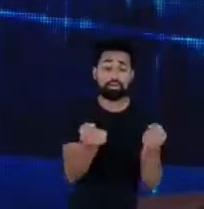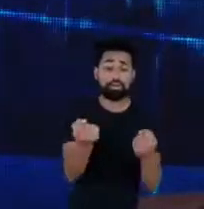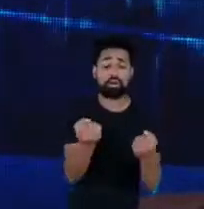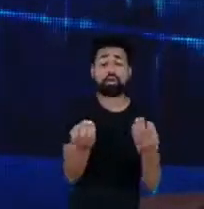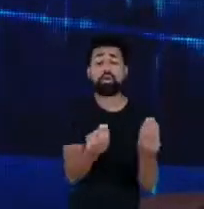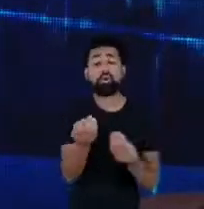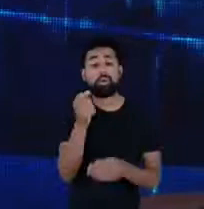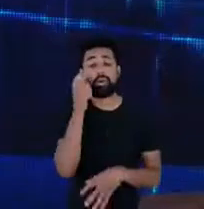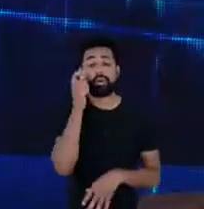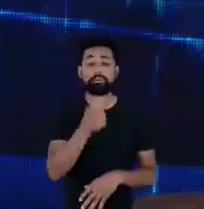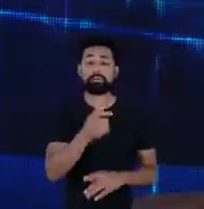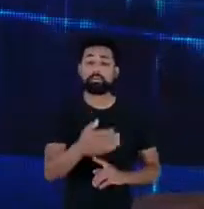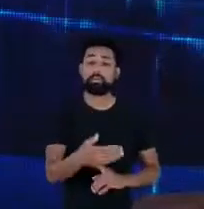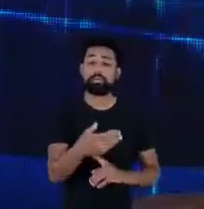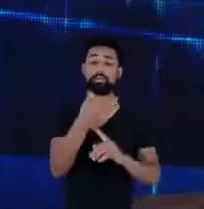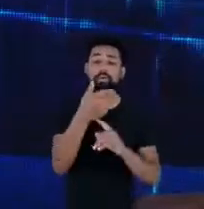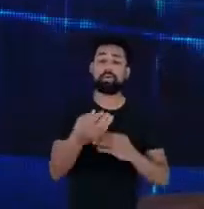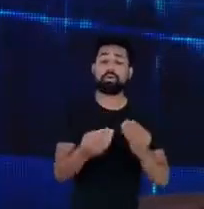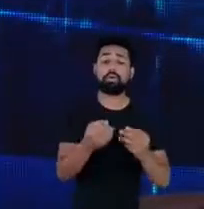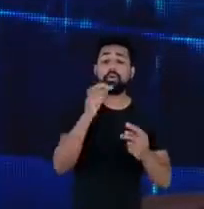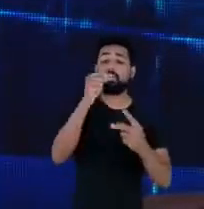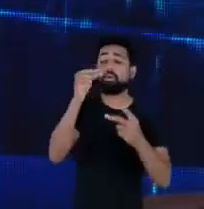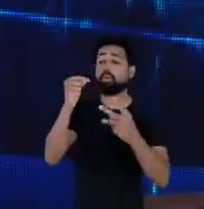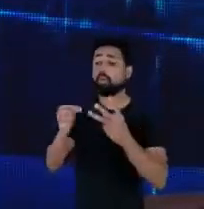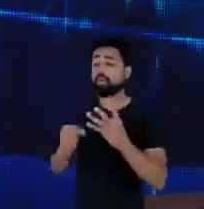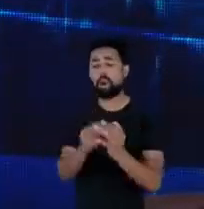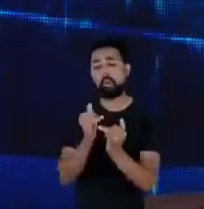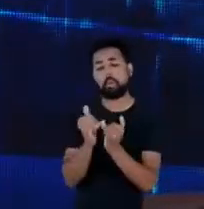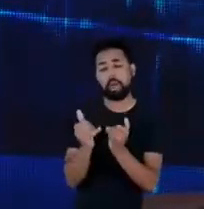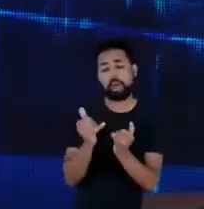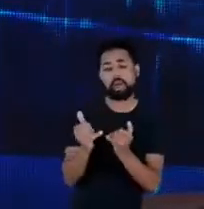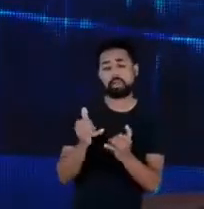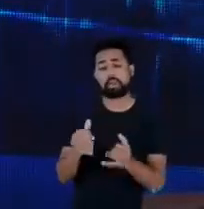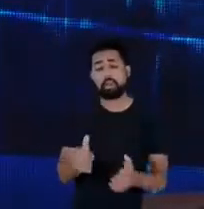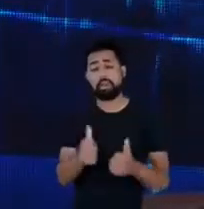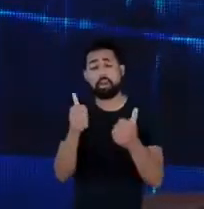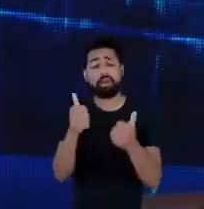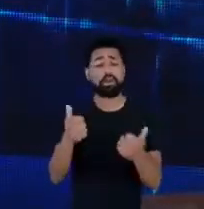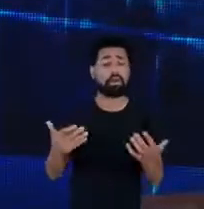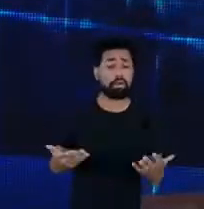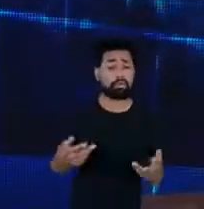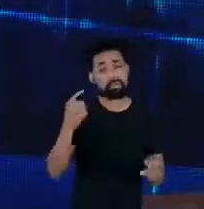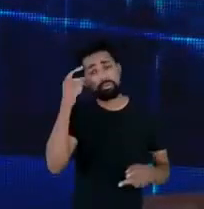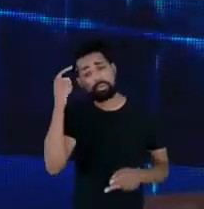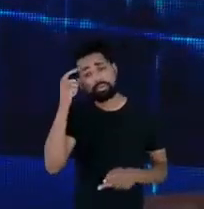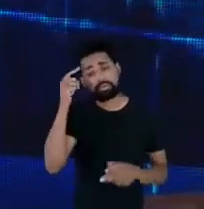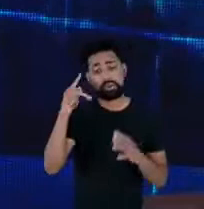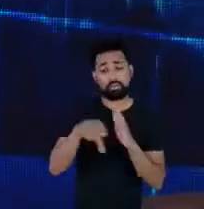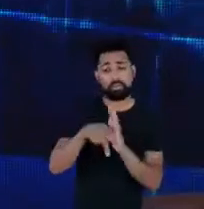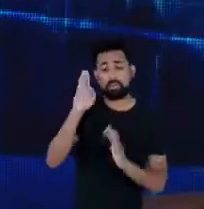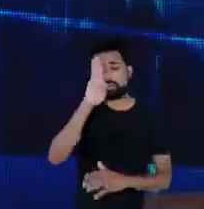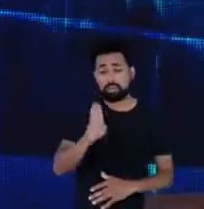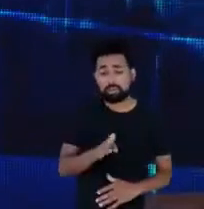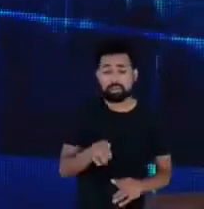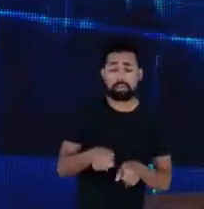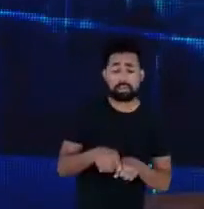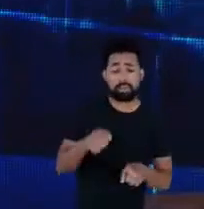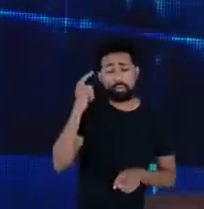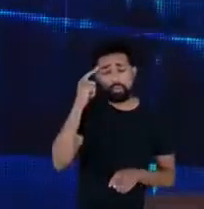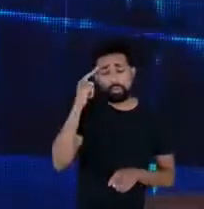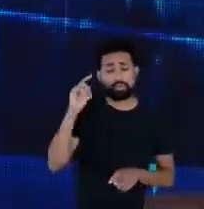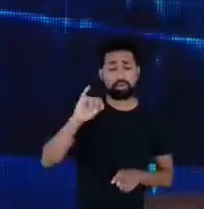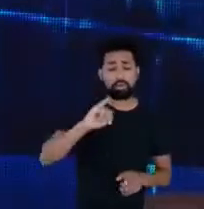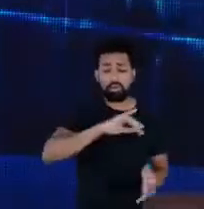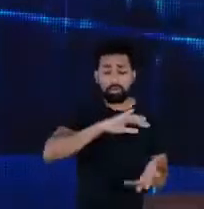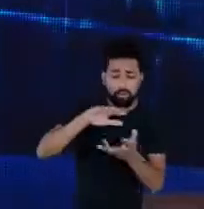as tecnologias, qual dessas parece ser a mais promissora, né? Pensando em Brasil e também em escala global. E